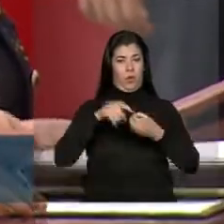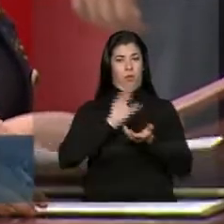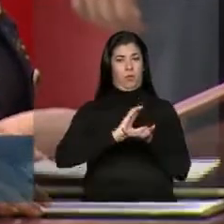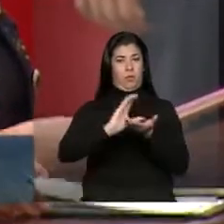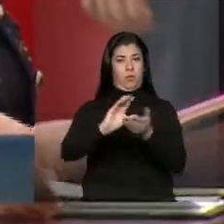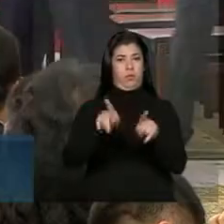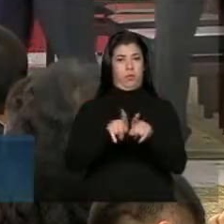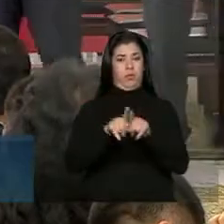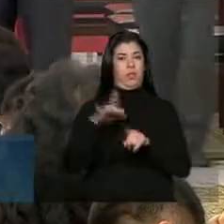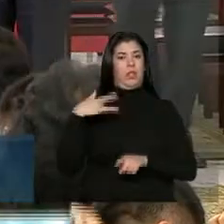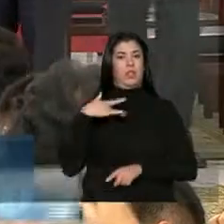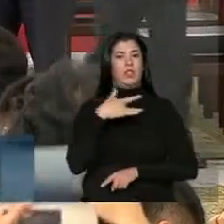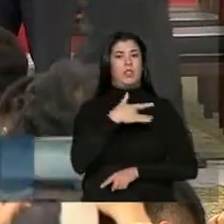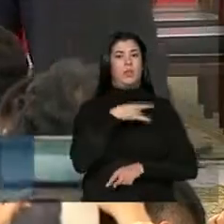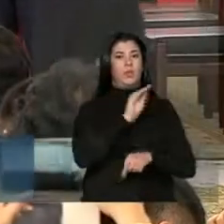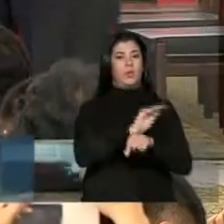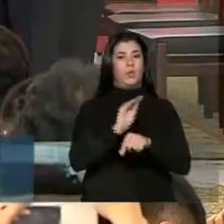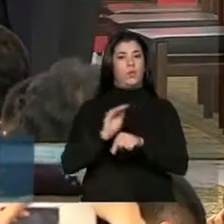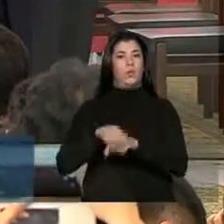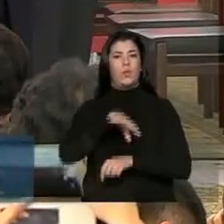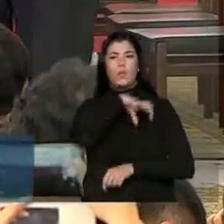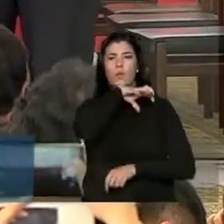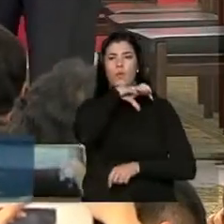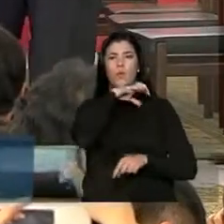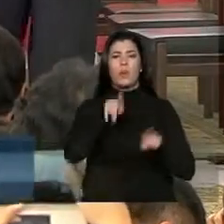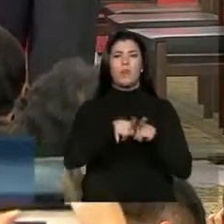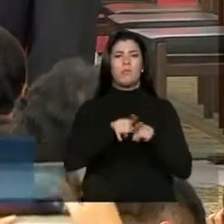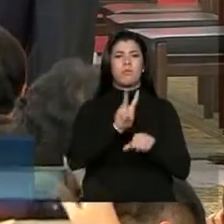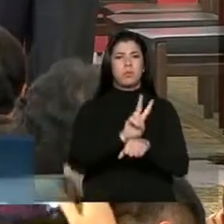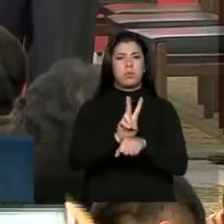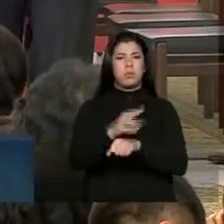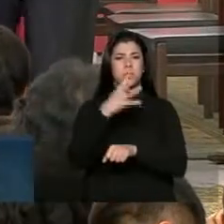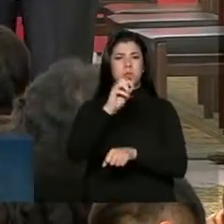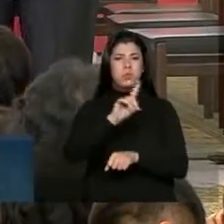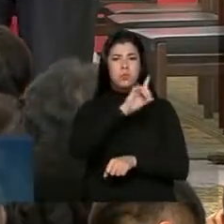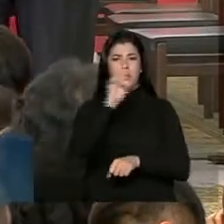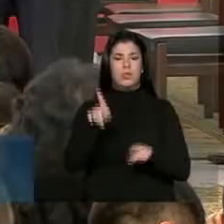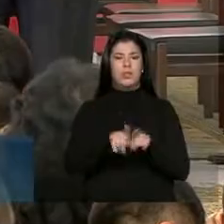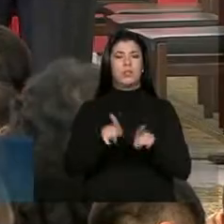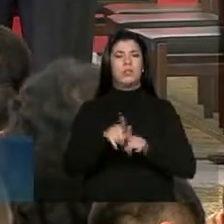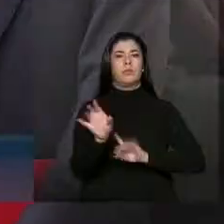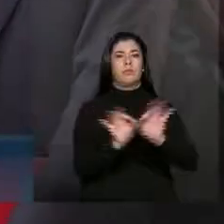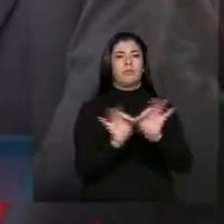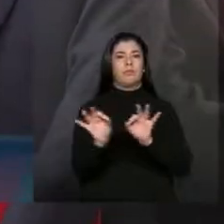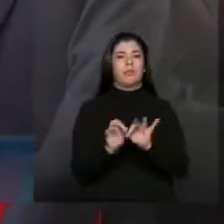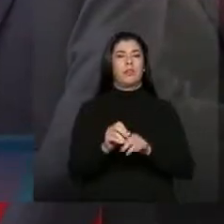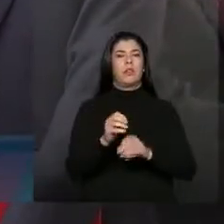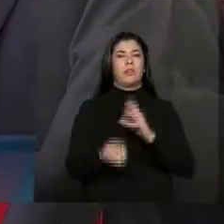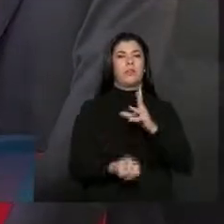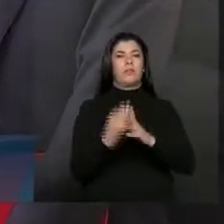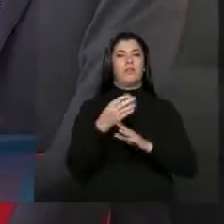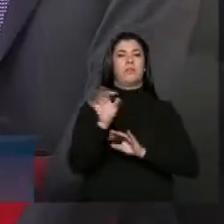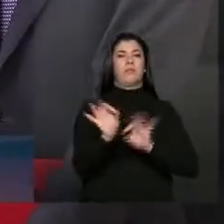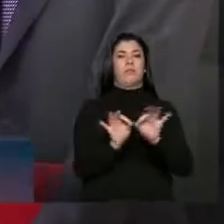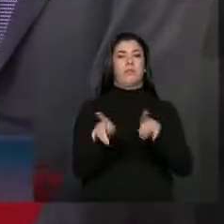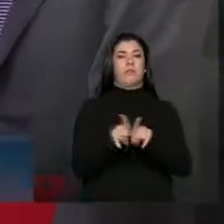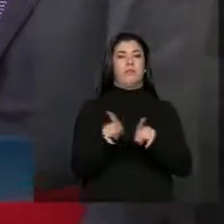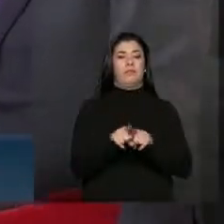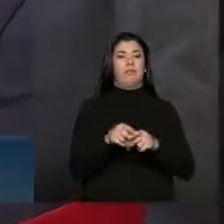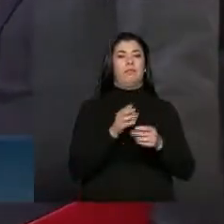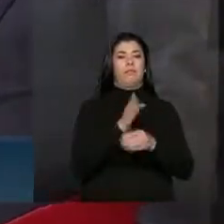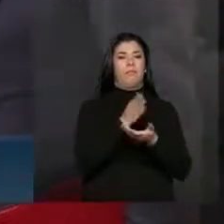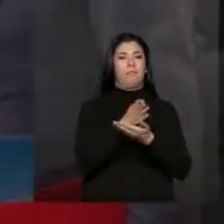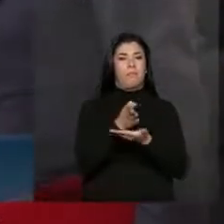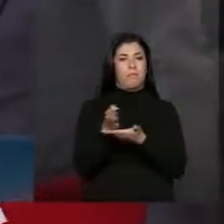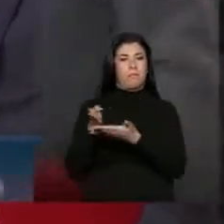cooperação sobre saúde animal e quarentena animal. E memorando de entendimento para implementação de projetos para promoção de